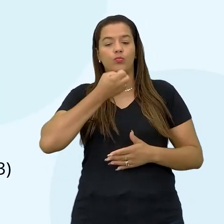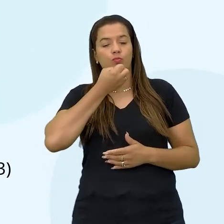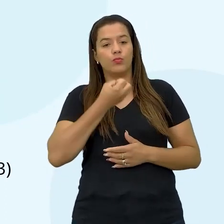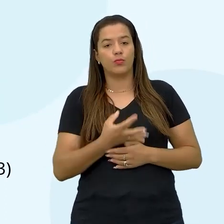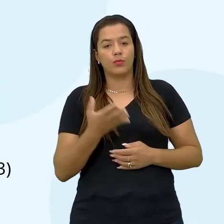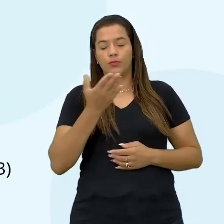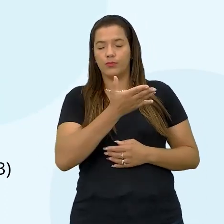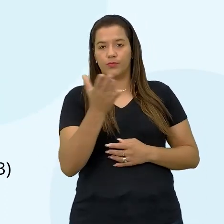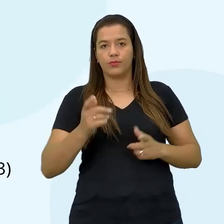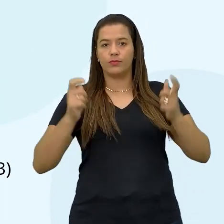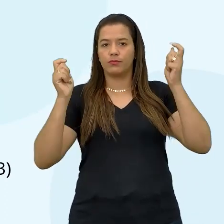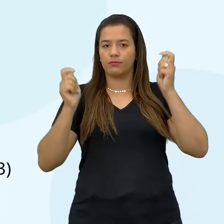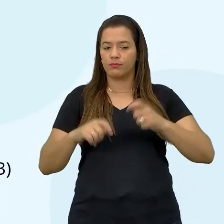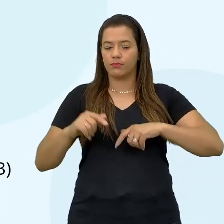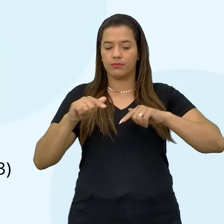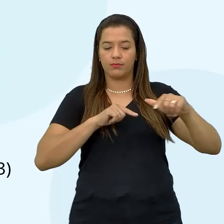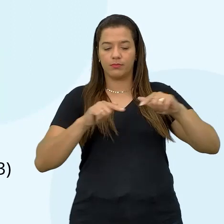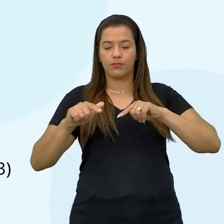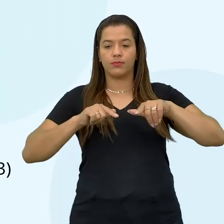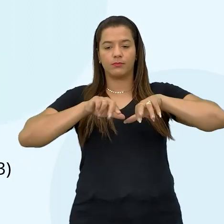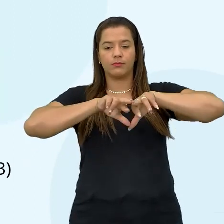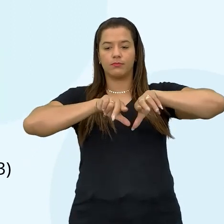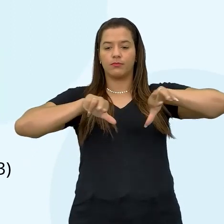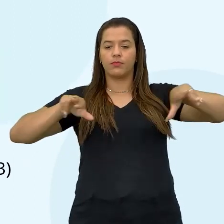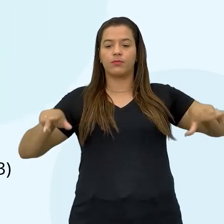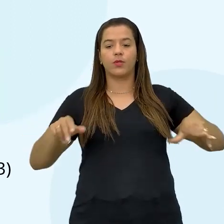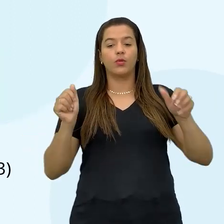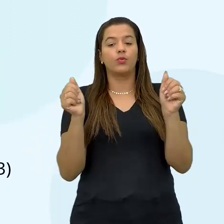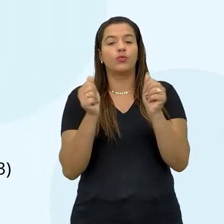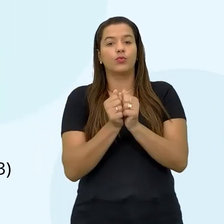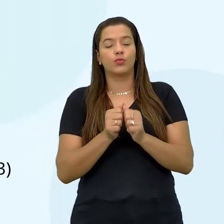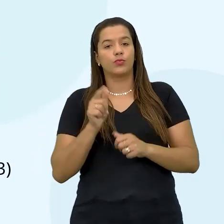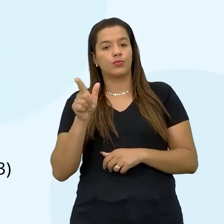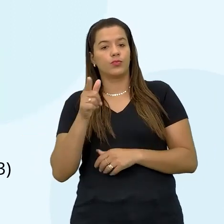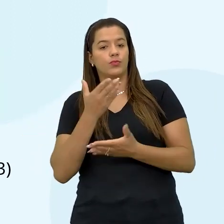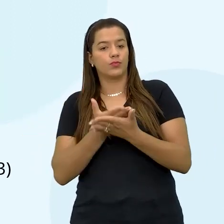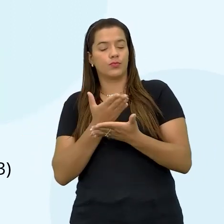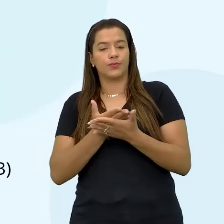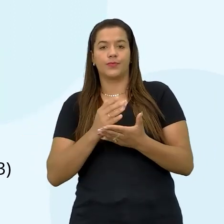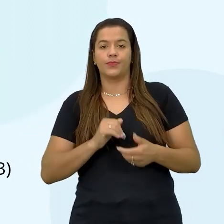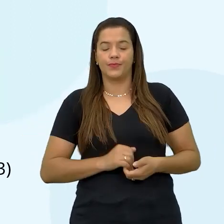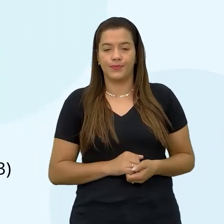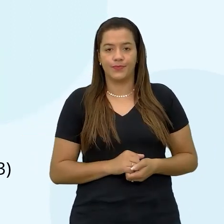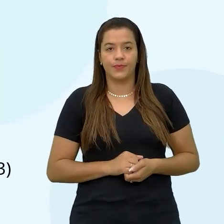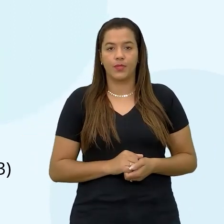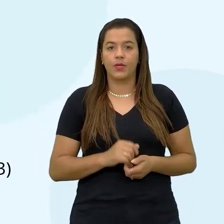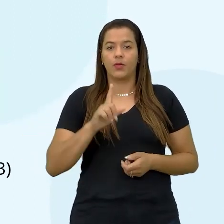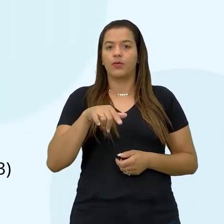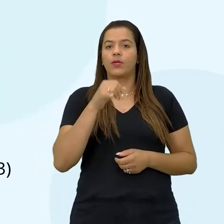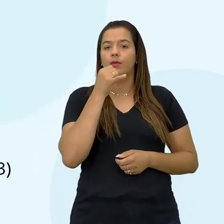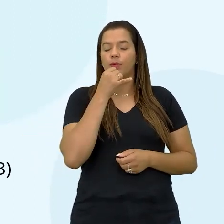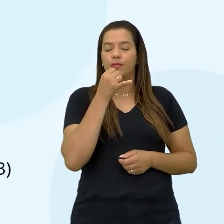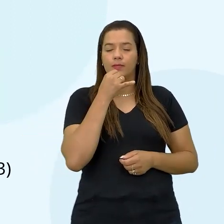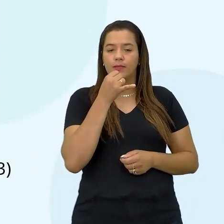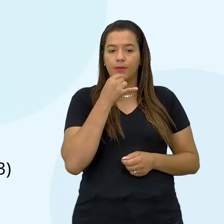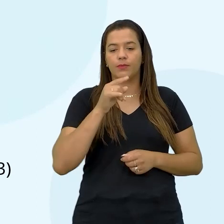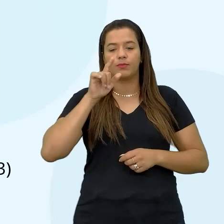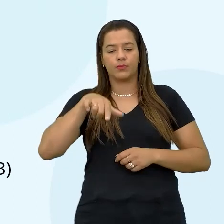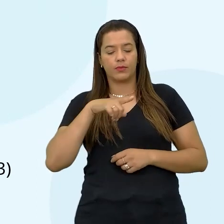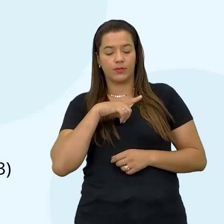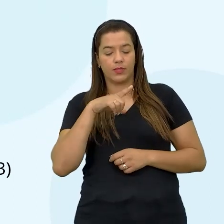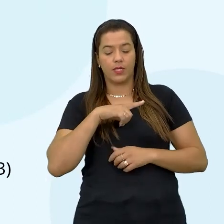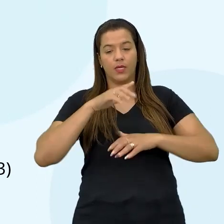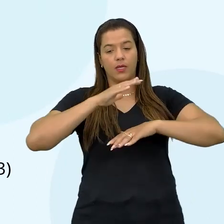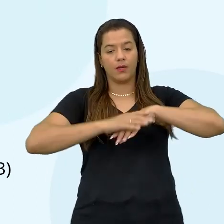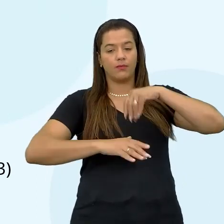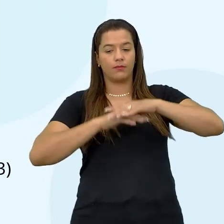vocês poderão trabalhar o tema diversidade com os estudantes. Então, como exemplo, nós trazemos a